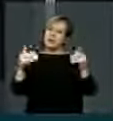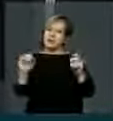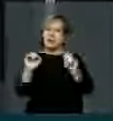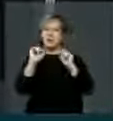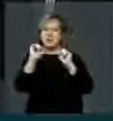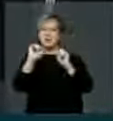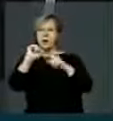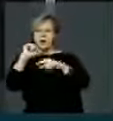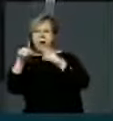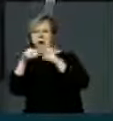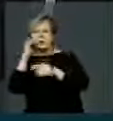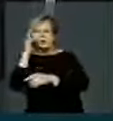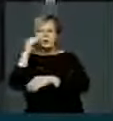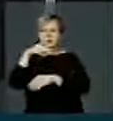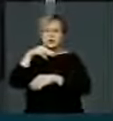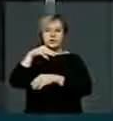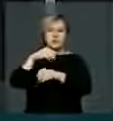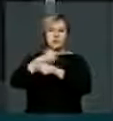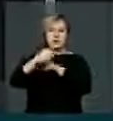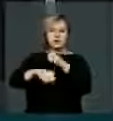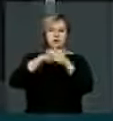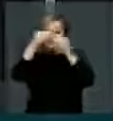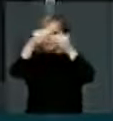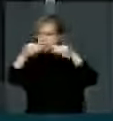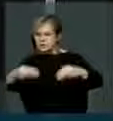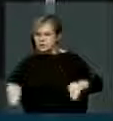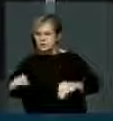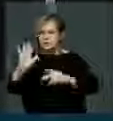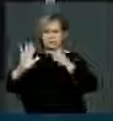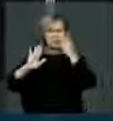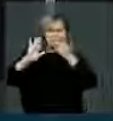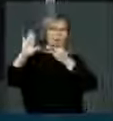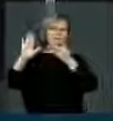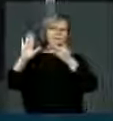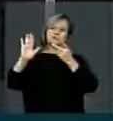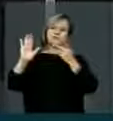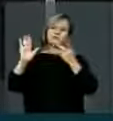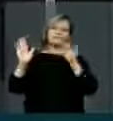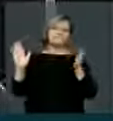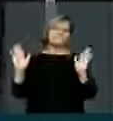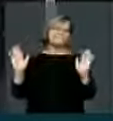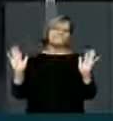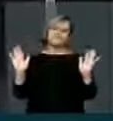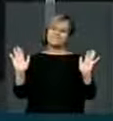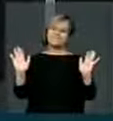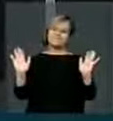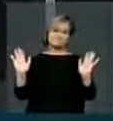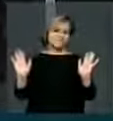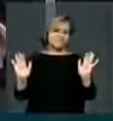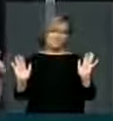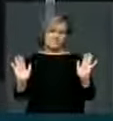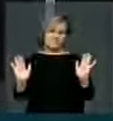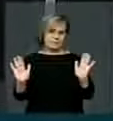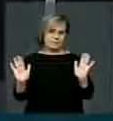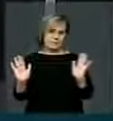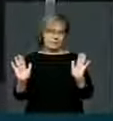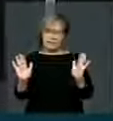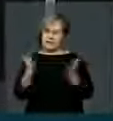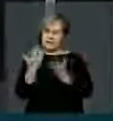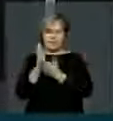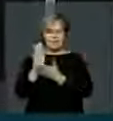desistência da pré-candidatura do pastor Everaldo da presidência da república essa matéria hoje não é não faz o menor